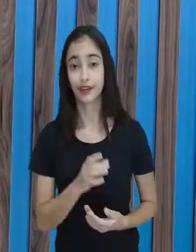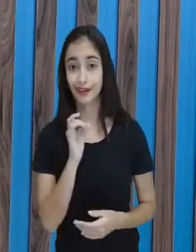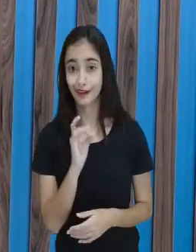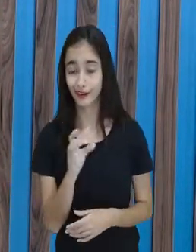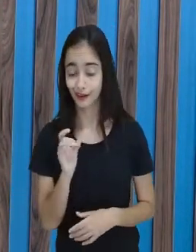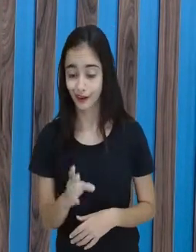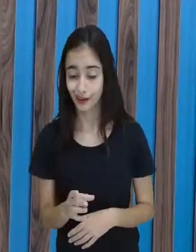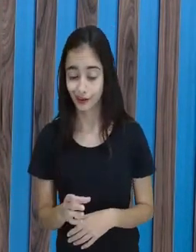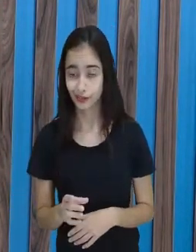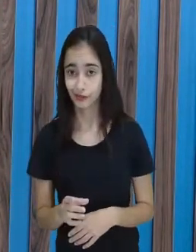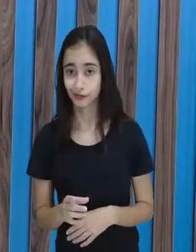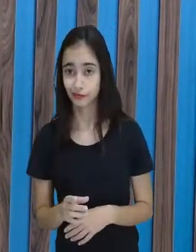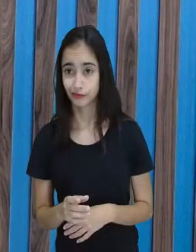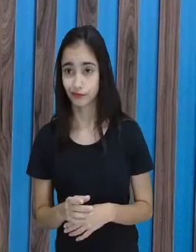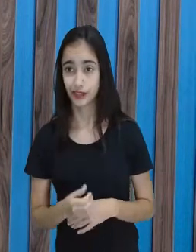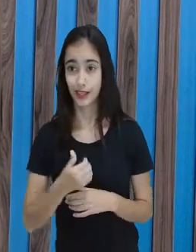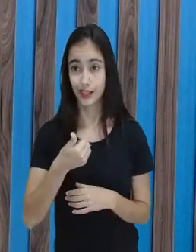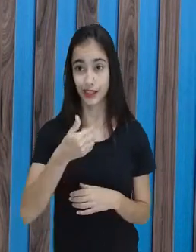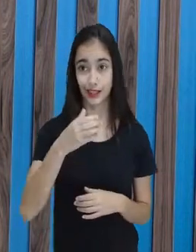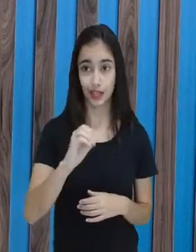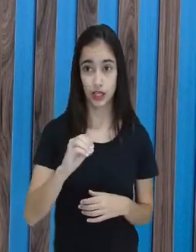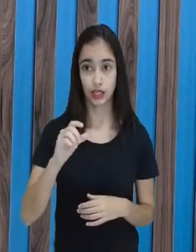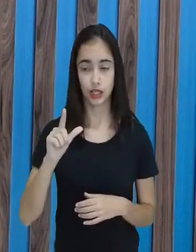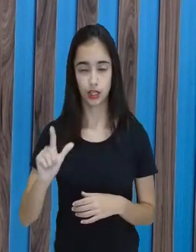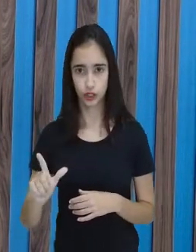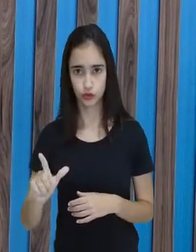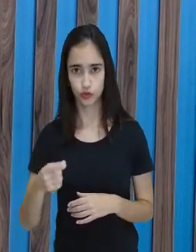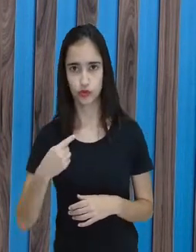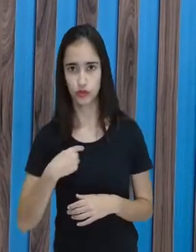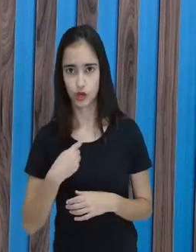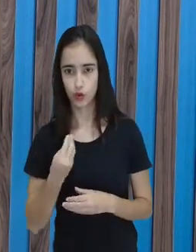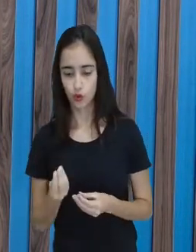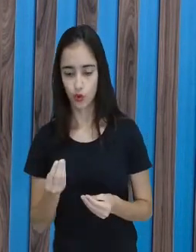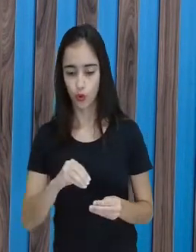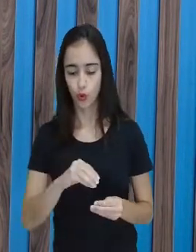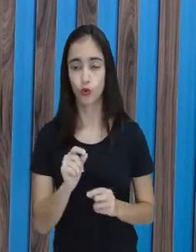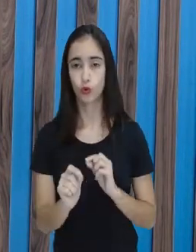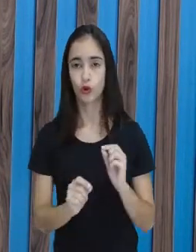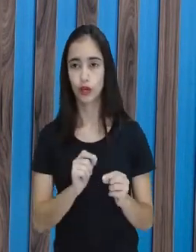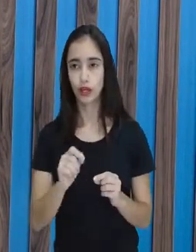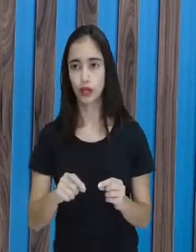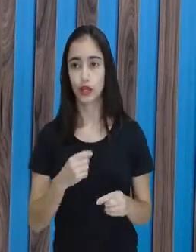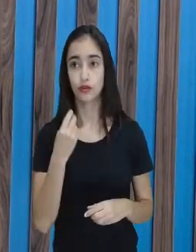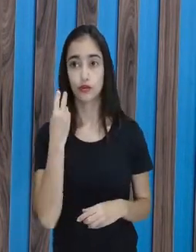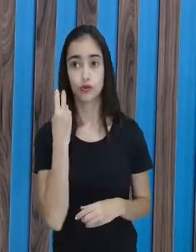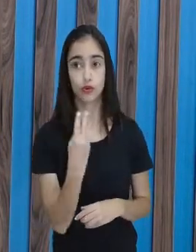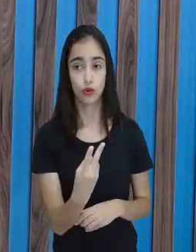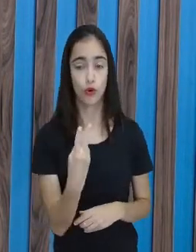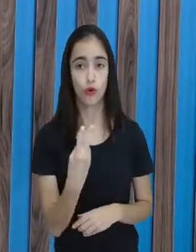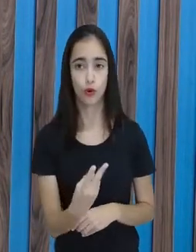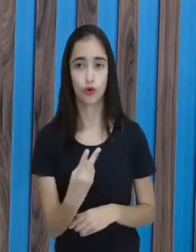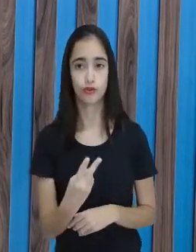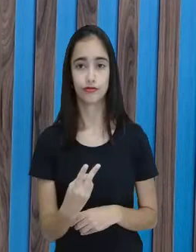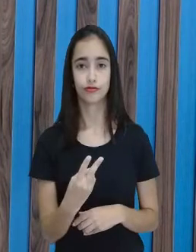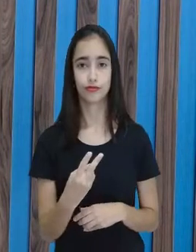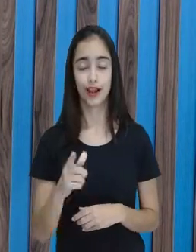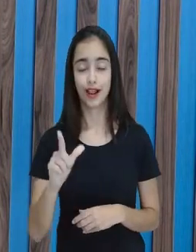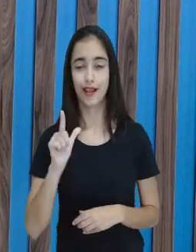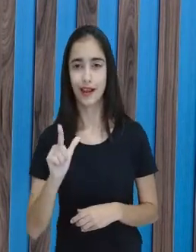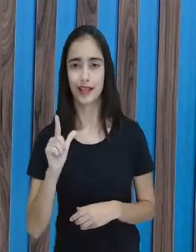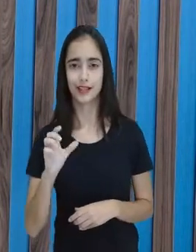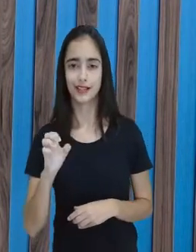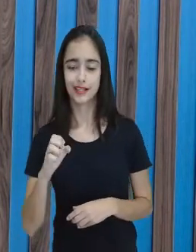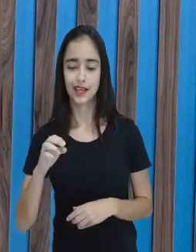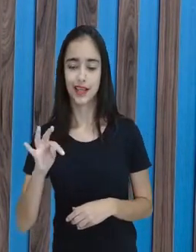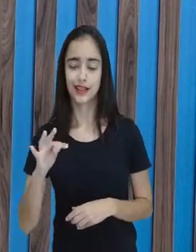10 litros de gasolina, eu adiciono 2 litros de etanol. A nossa razão aqui, a nossa fração, vai